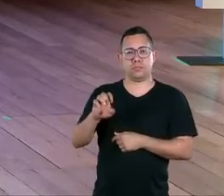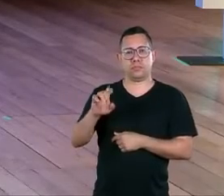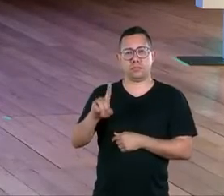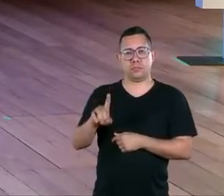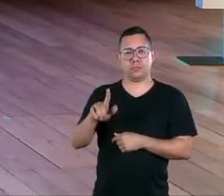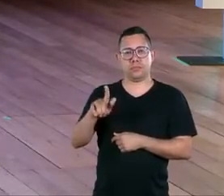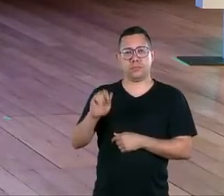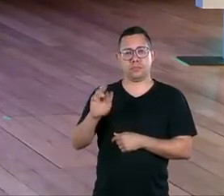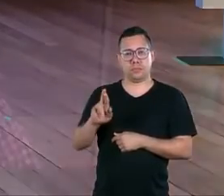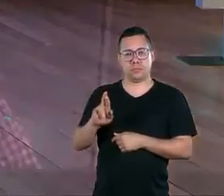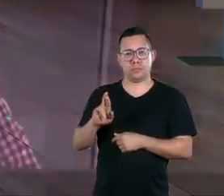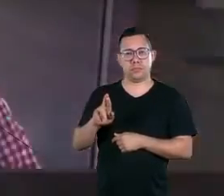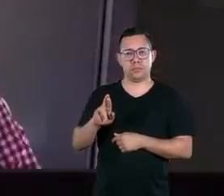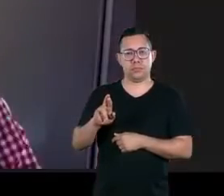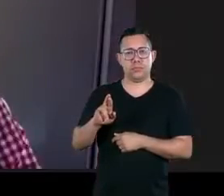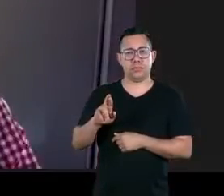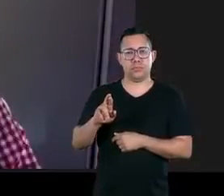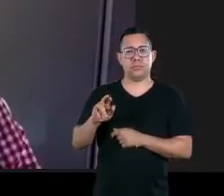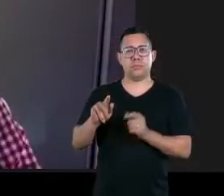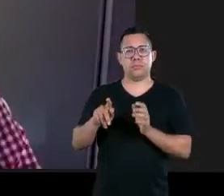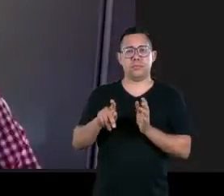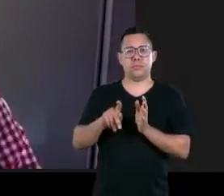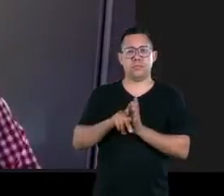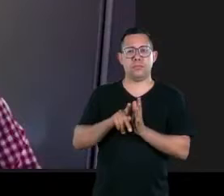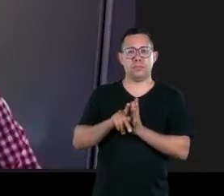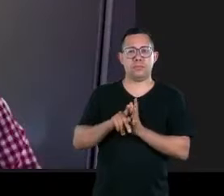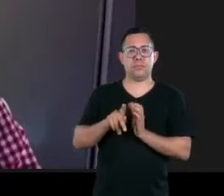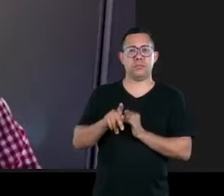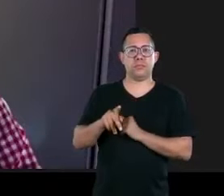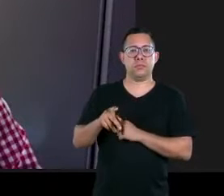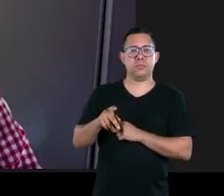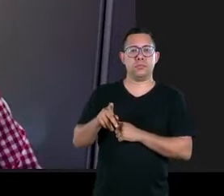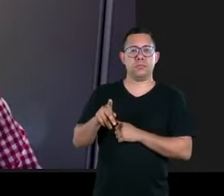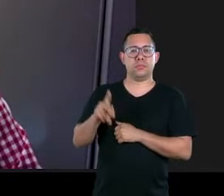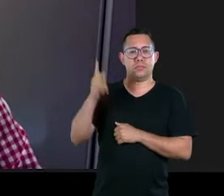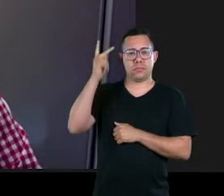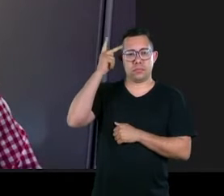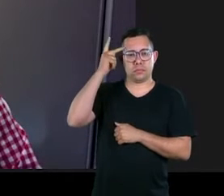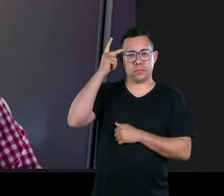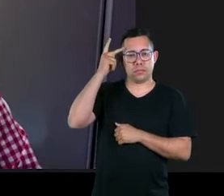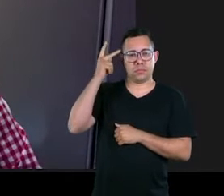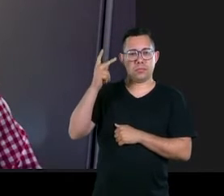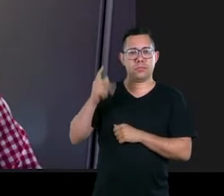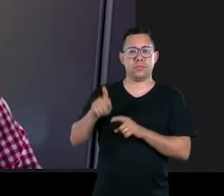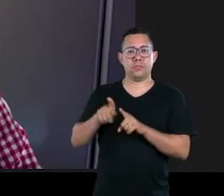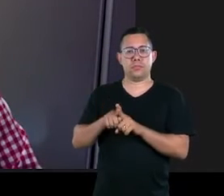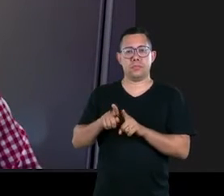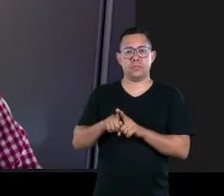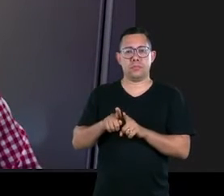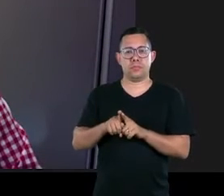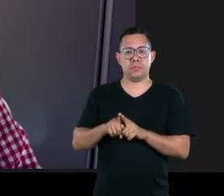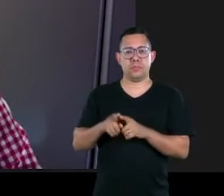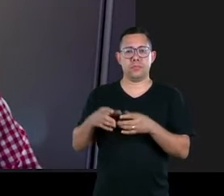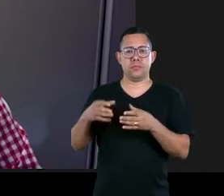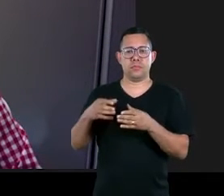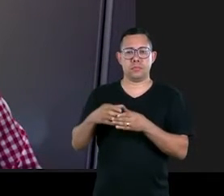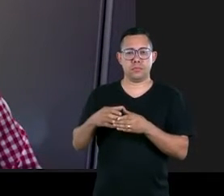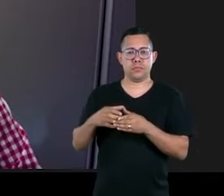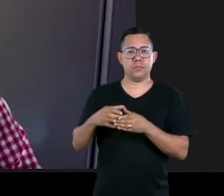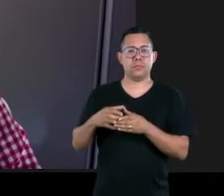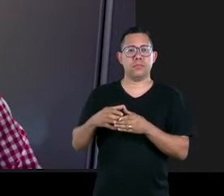titular de Antropologia da PUC de São Paulo, livre docente da Unesp. Coordenador do Núcleo de Estudos da